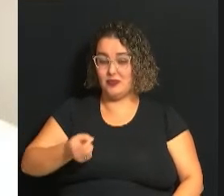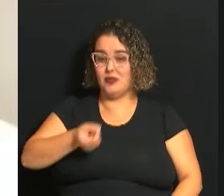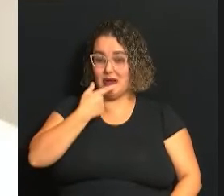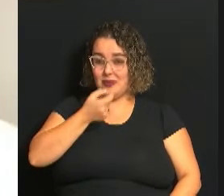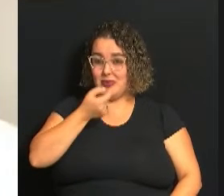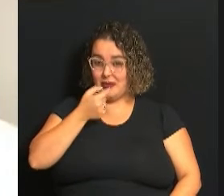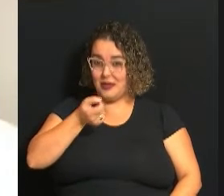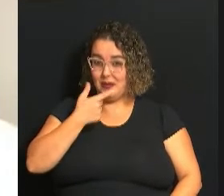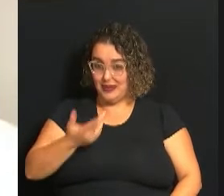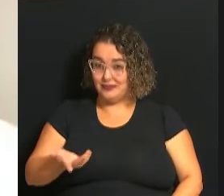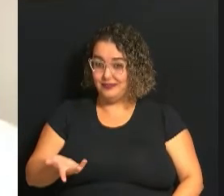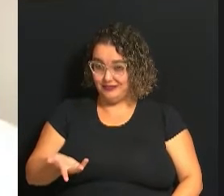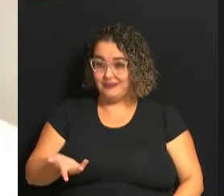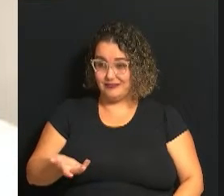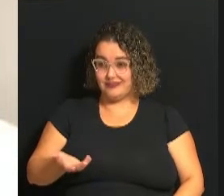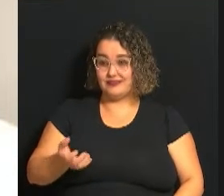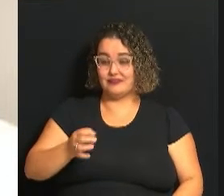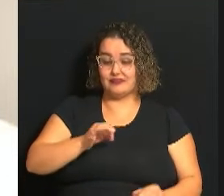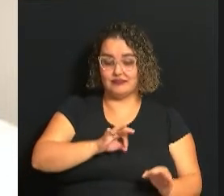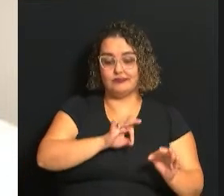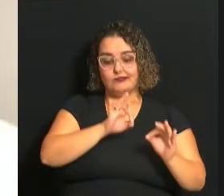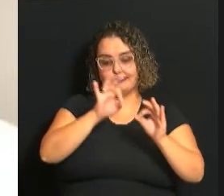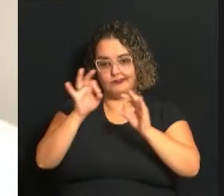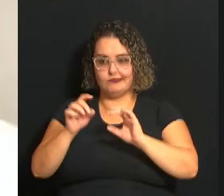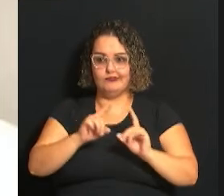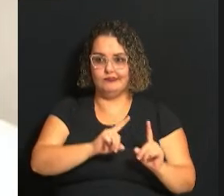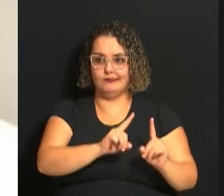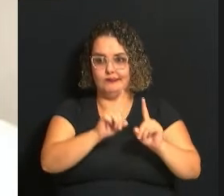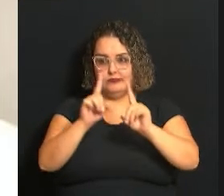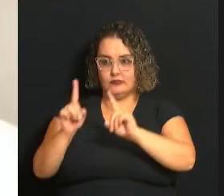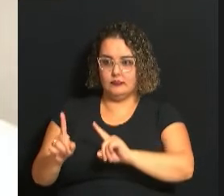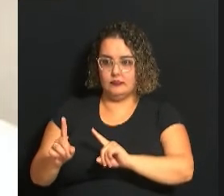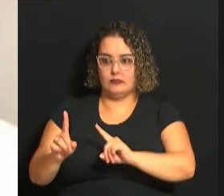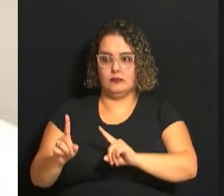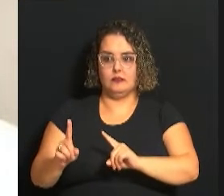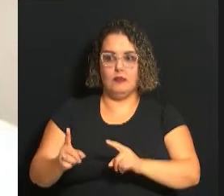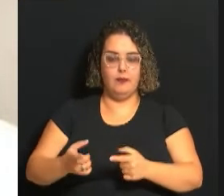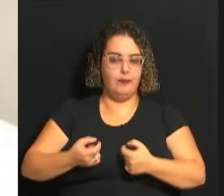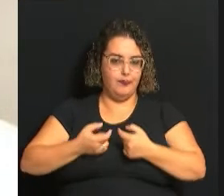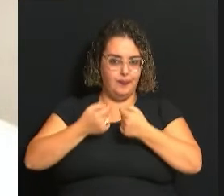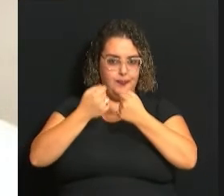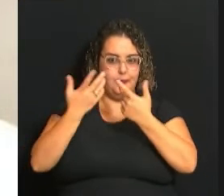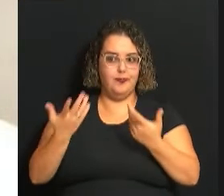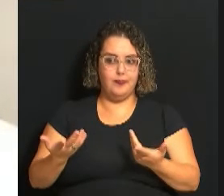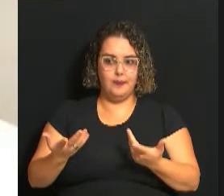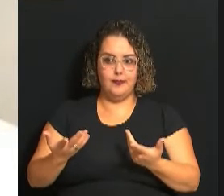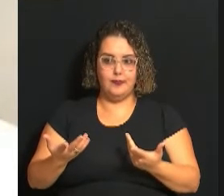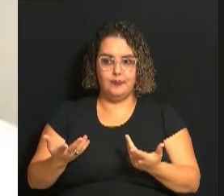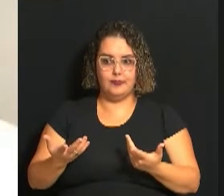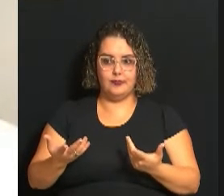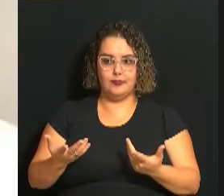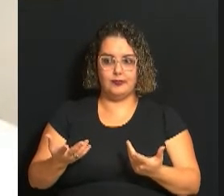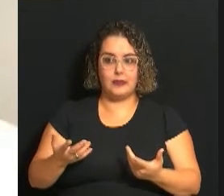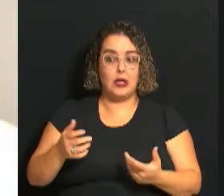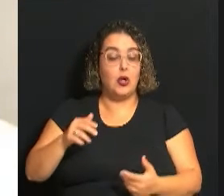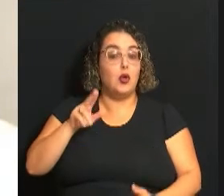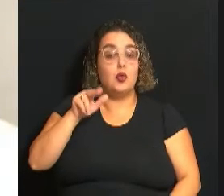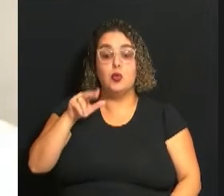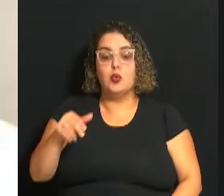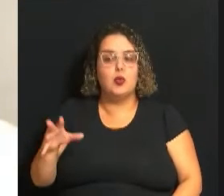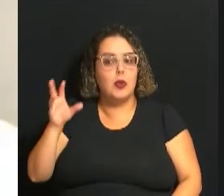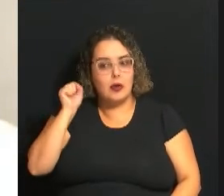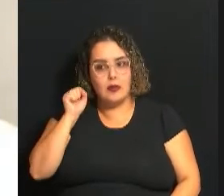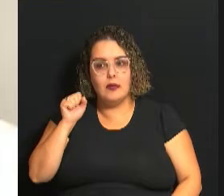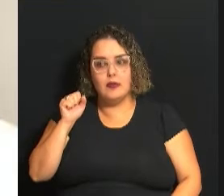estou né, em acompanhamento. Dizem que um paciente oncológico nunca ouve a tão esperada palavra alta, mas eu ainda estou em